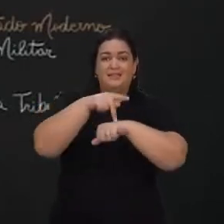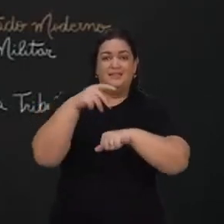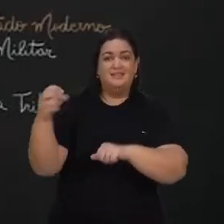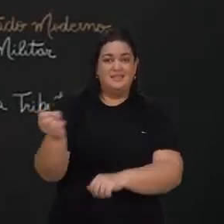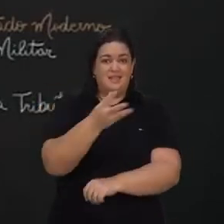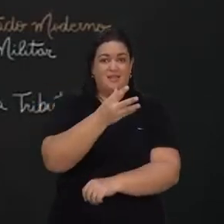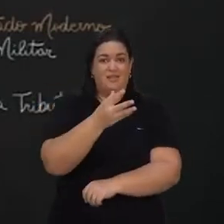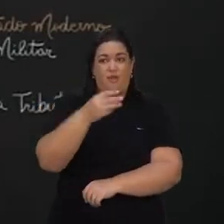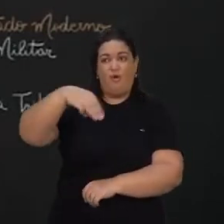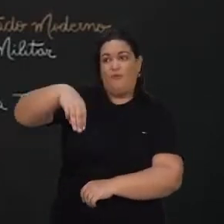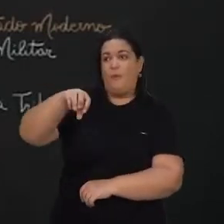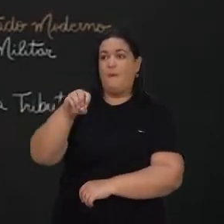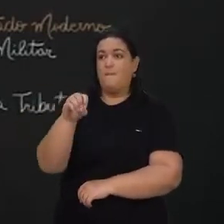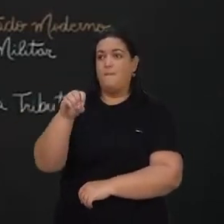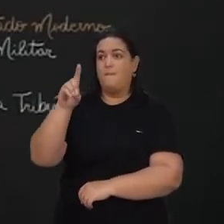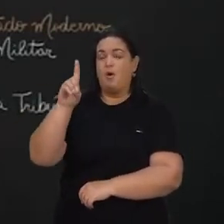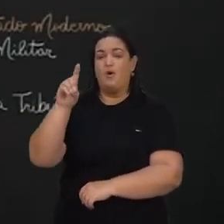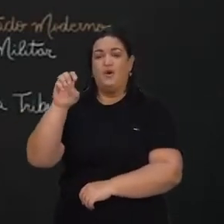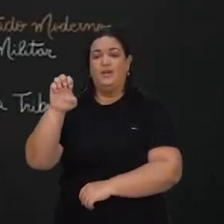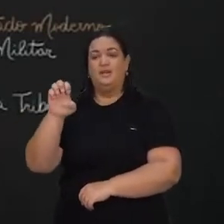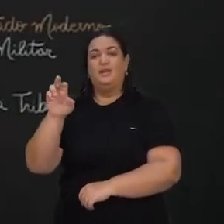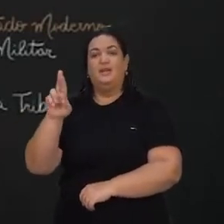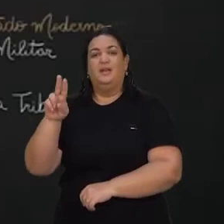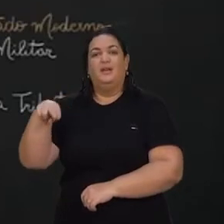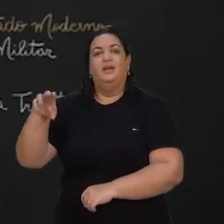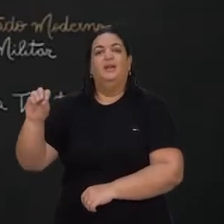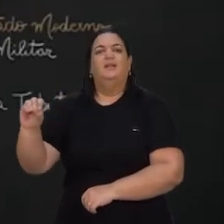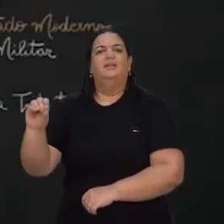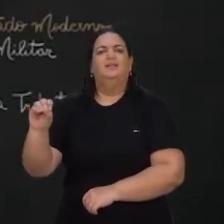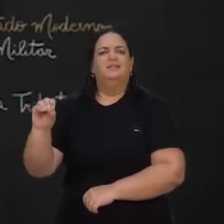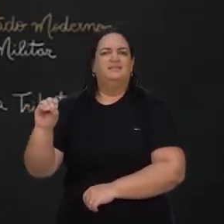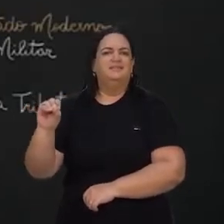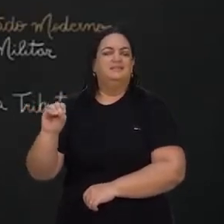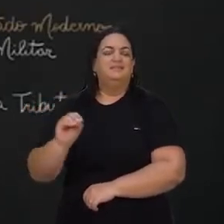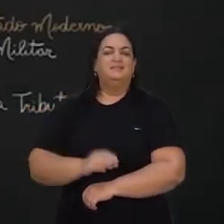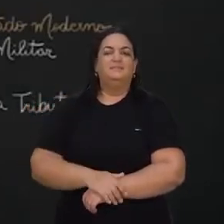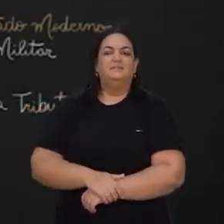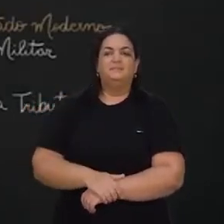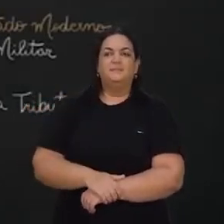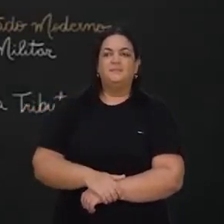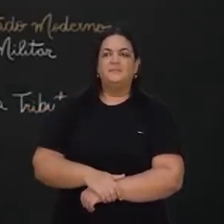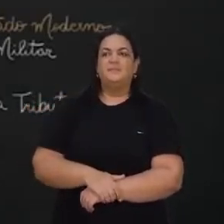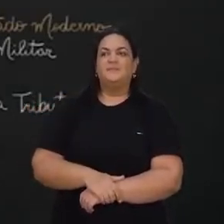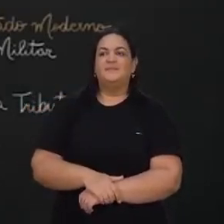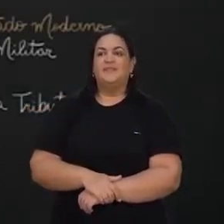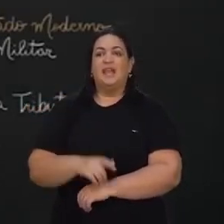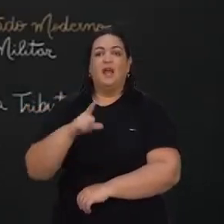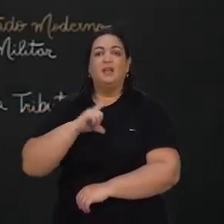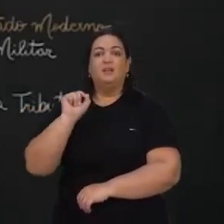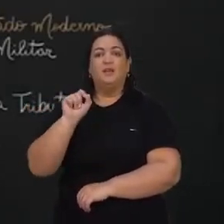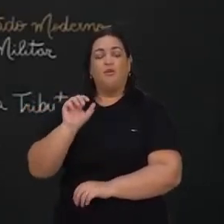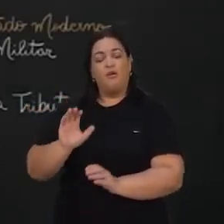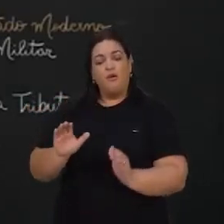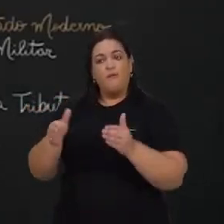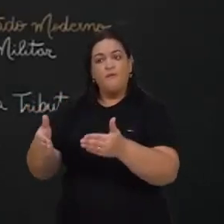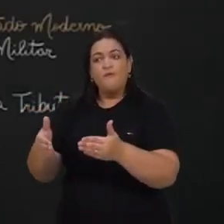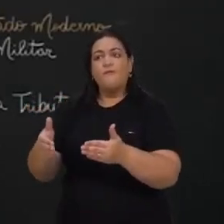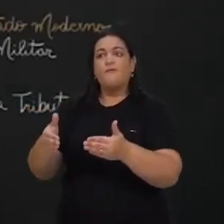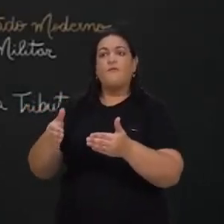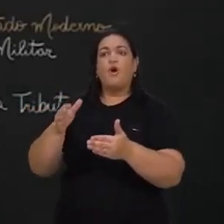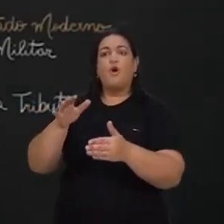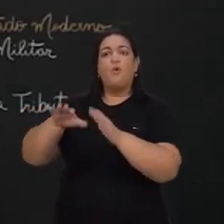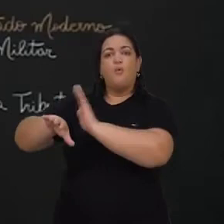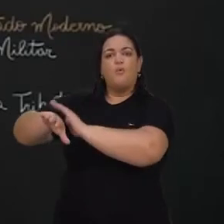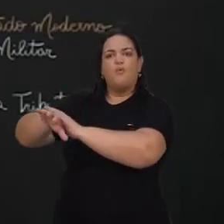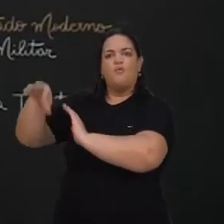de países, vamos dizer assim como a gente entende hoje, a formação de estados com a centralização do poder na